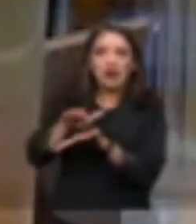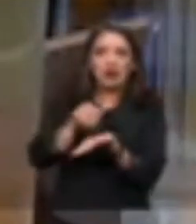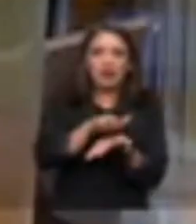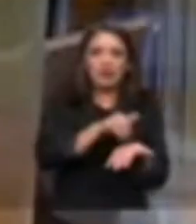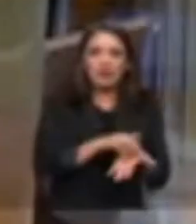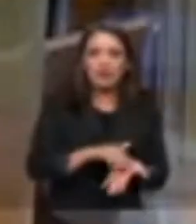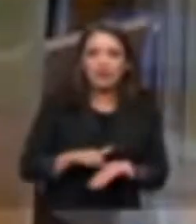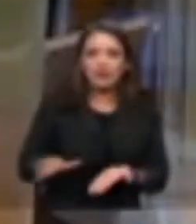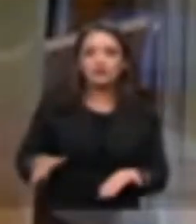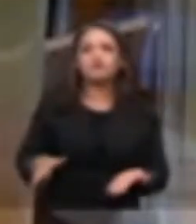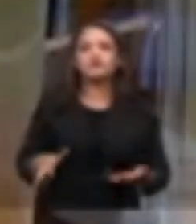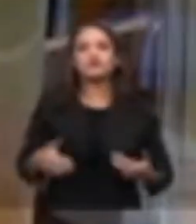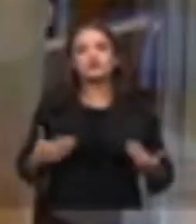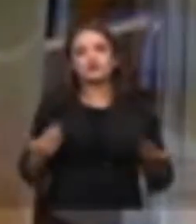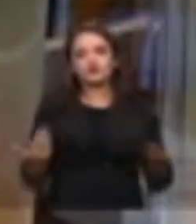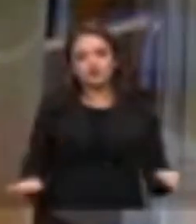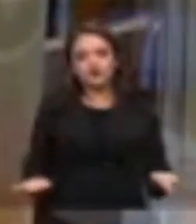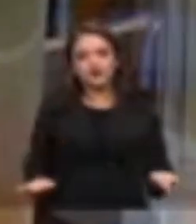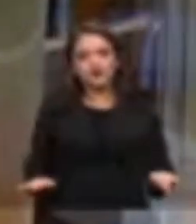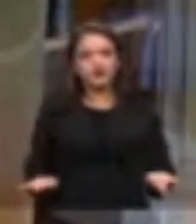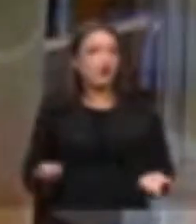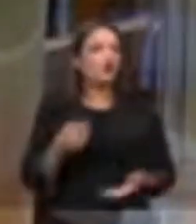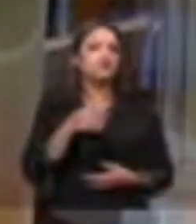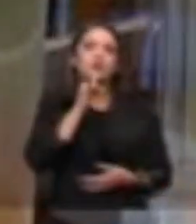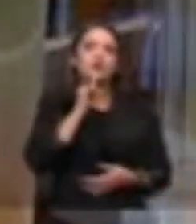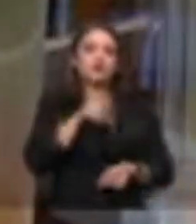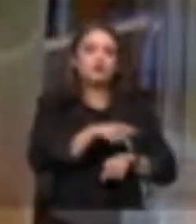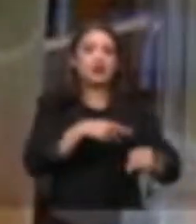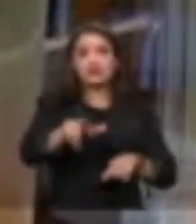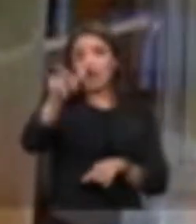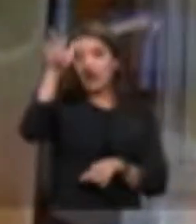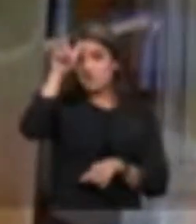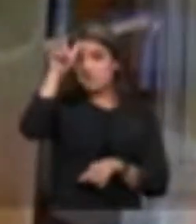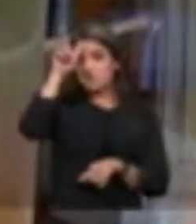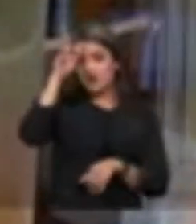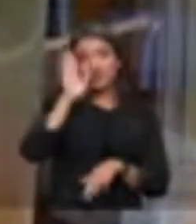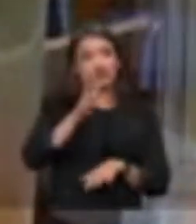maltratar os trabalhadores, a Alemanha adotou essa prática em vários setores.